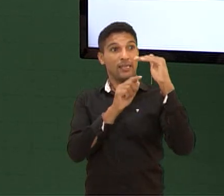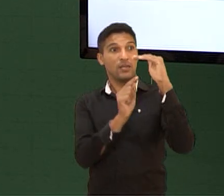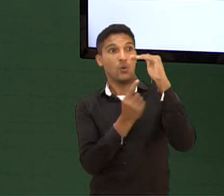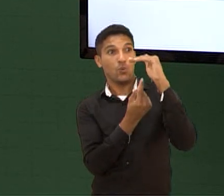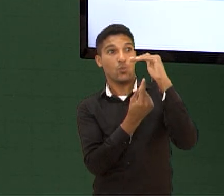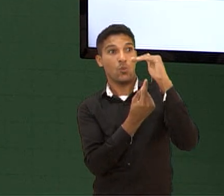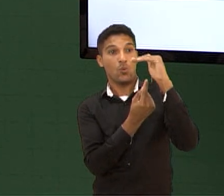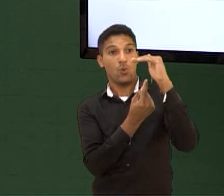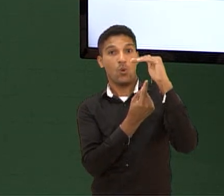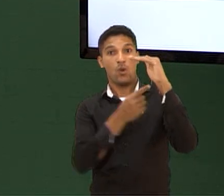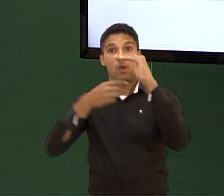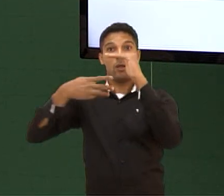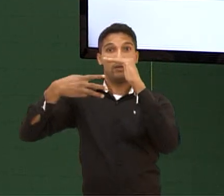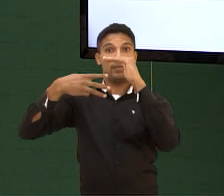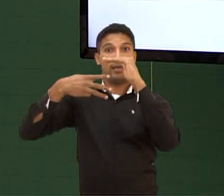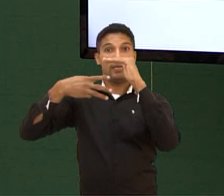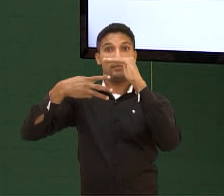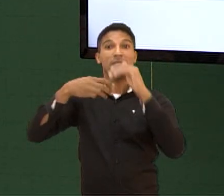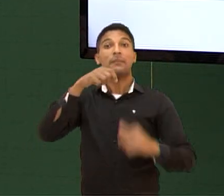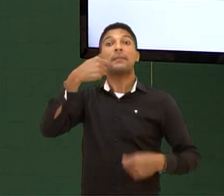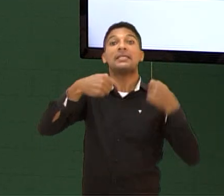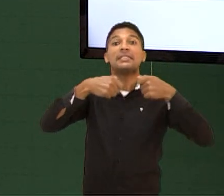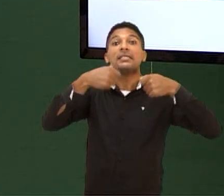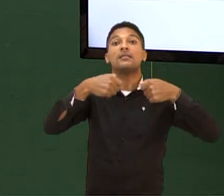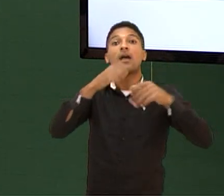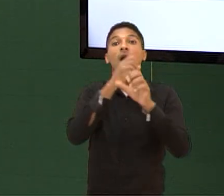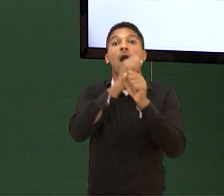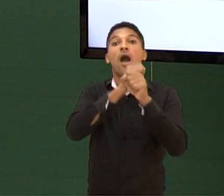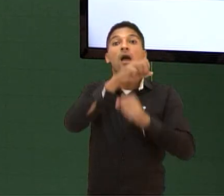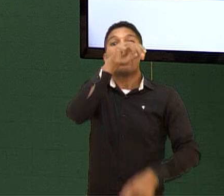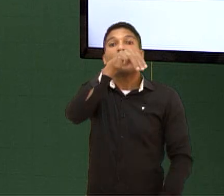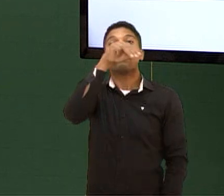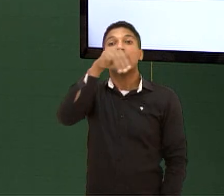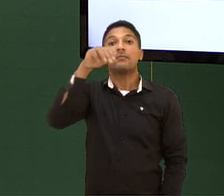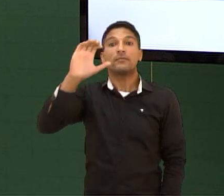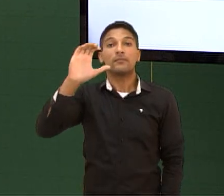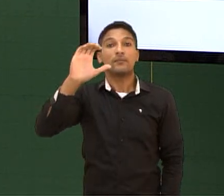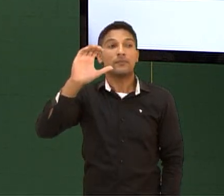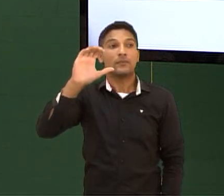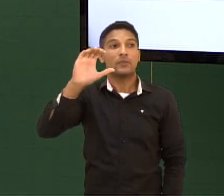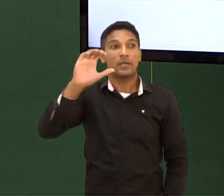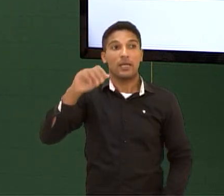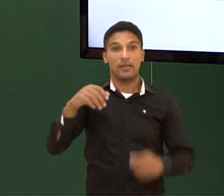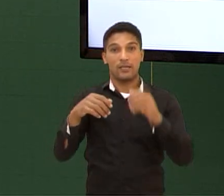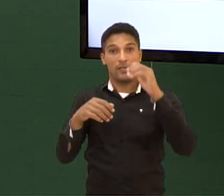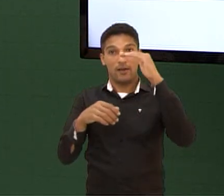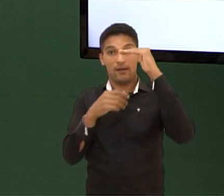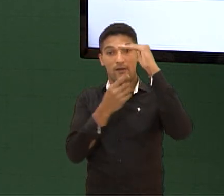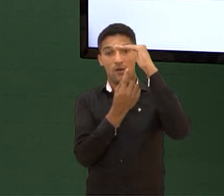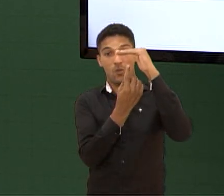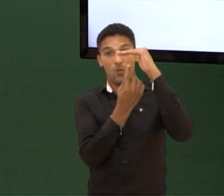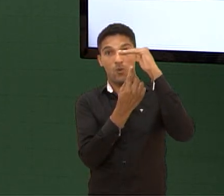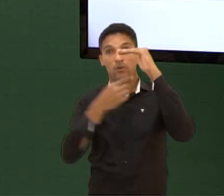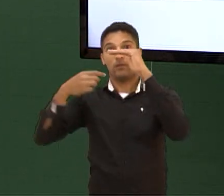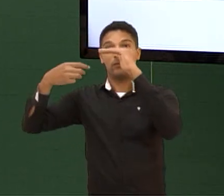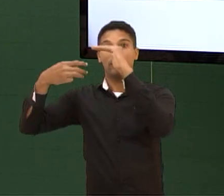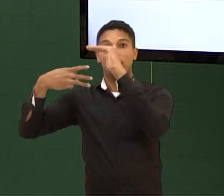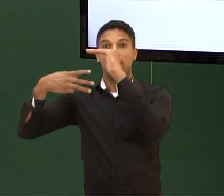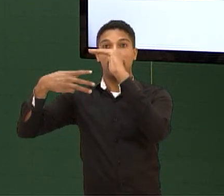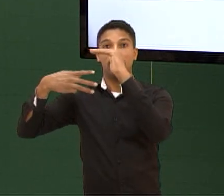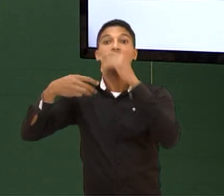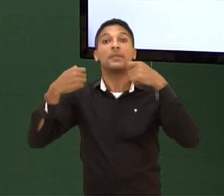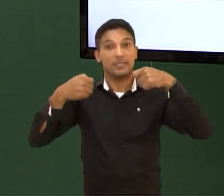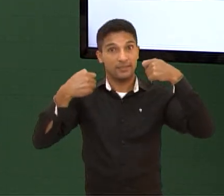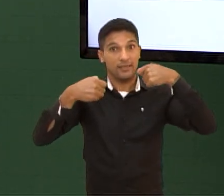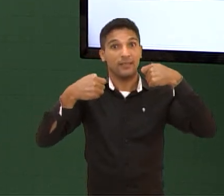fazer? O cálculo do MMC, não é? Entre quem? Entre 3 e 1. Também vocês já assistiram nas outras